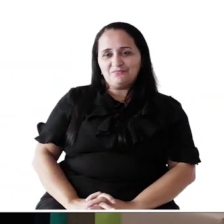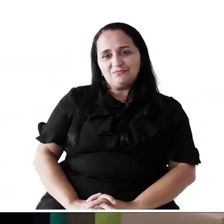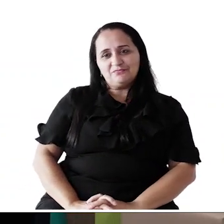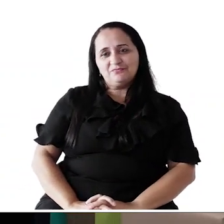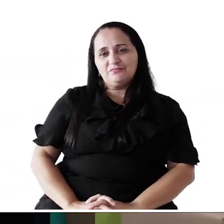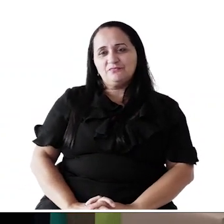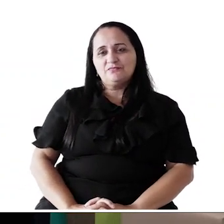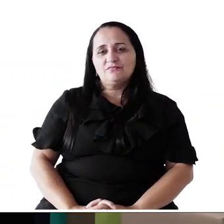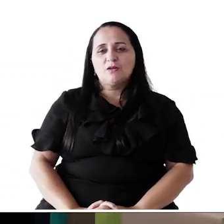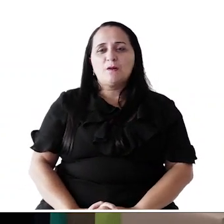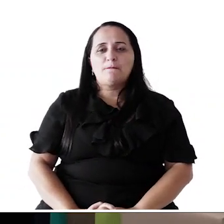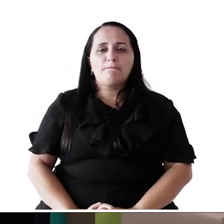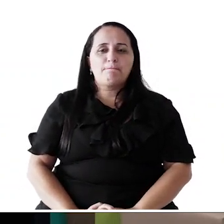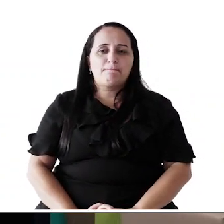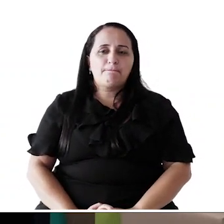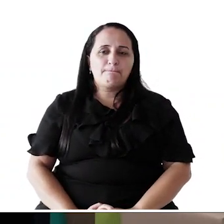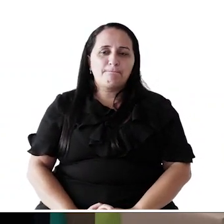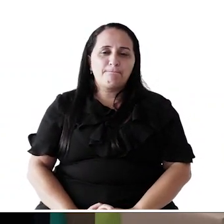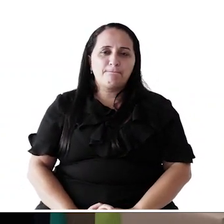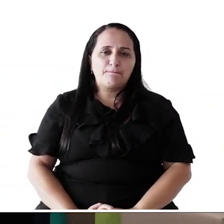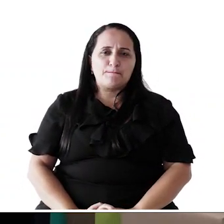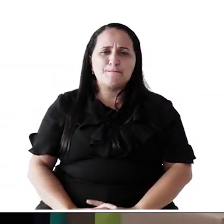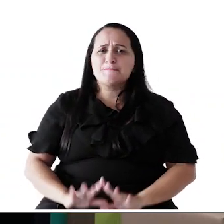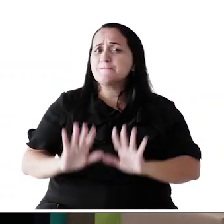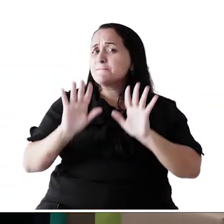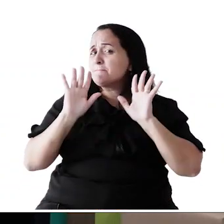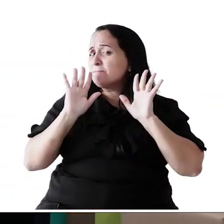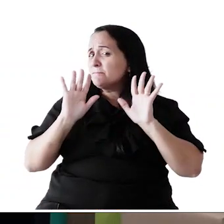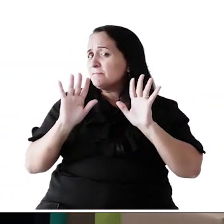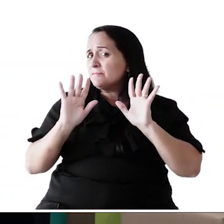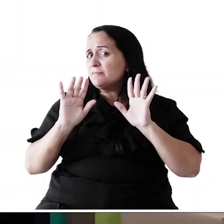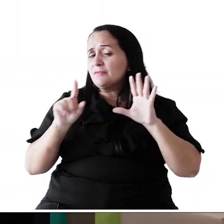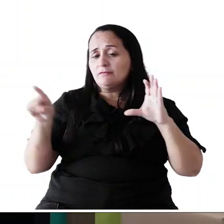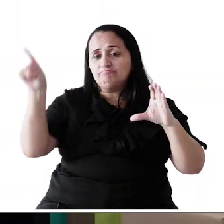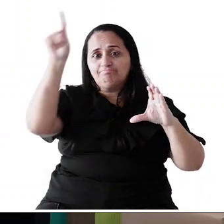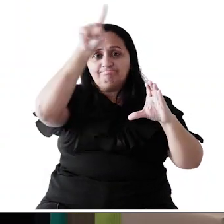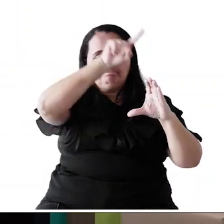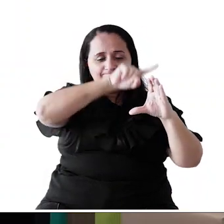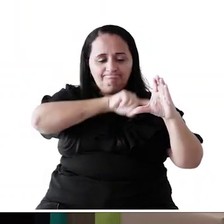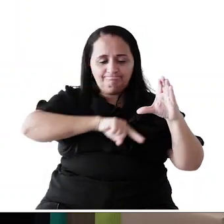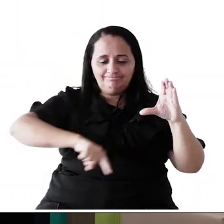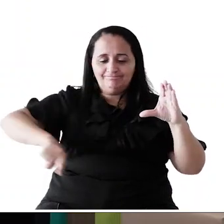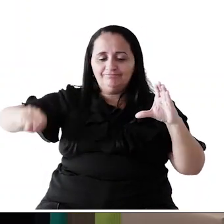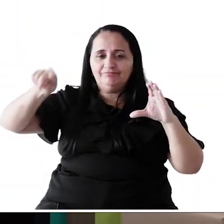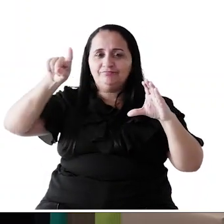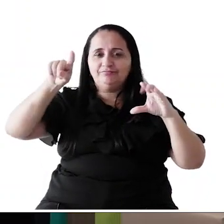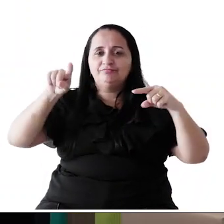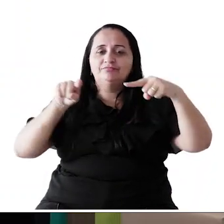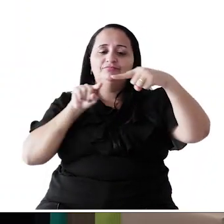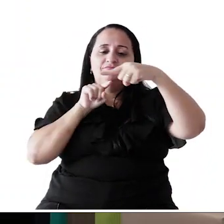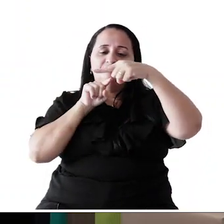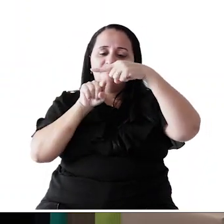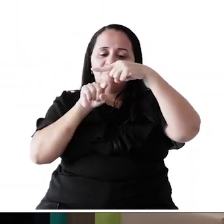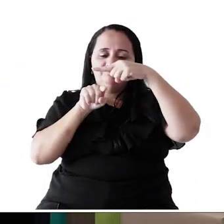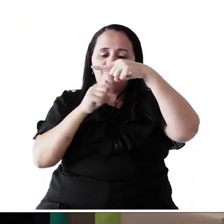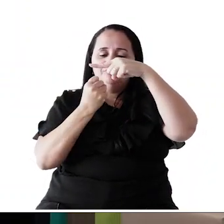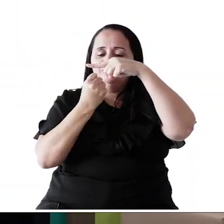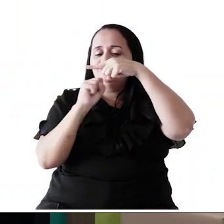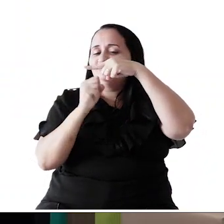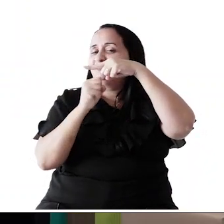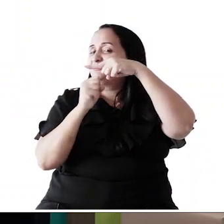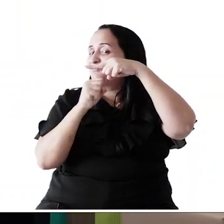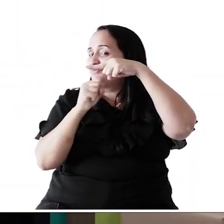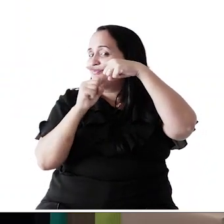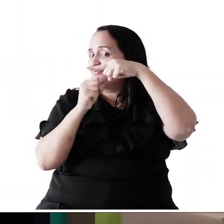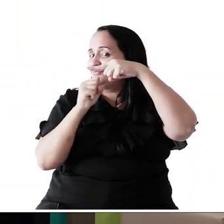7, 8. É correto afirmar, então, que a minha fração vai ser o meu